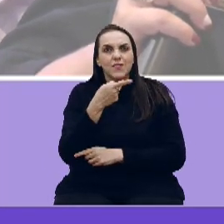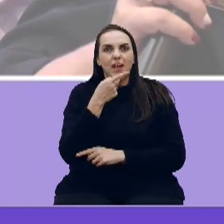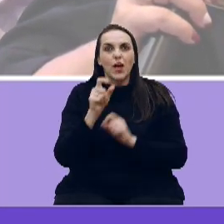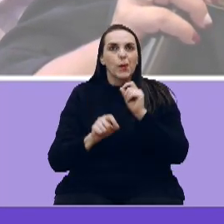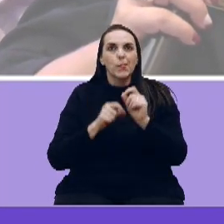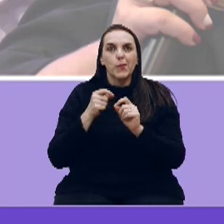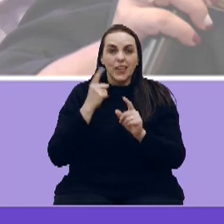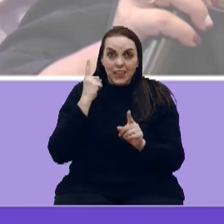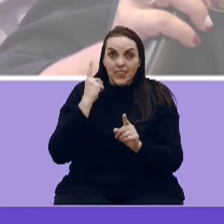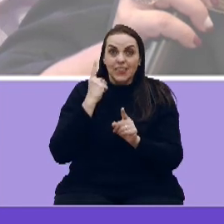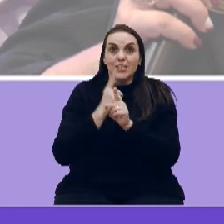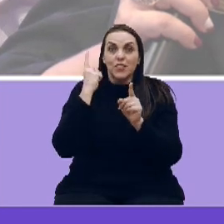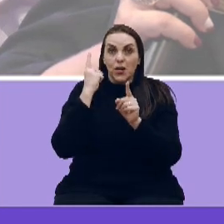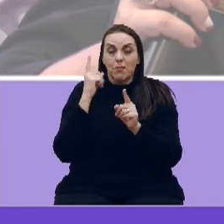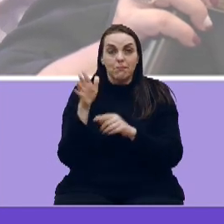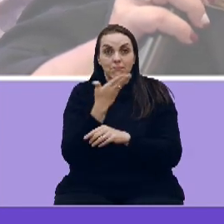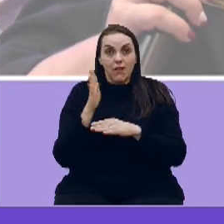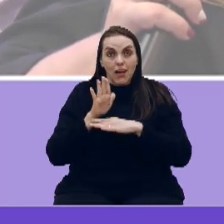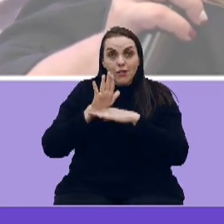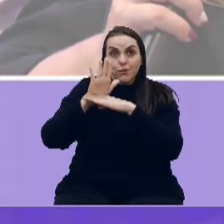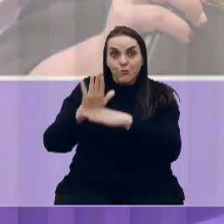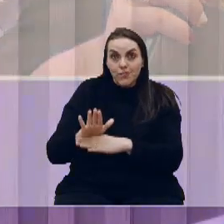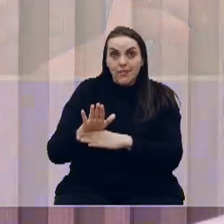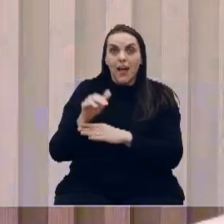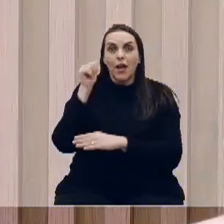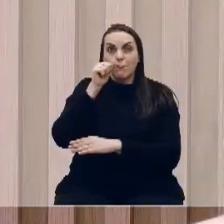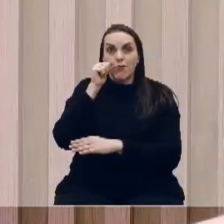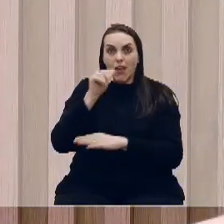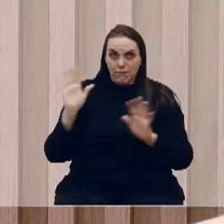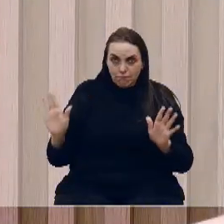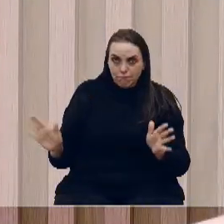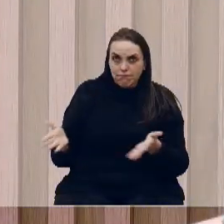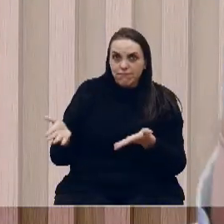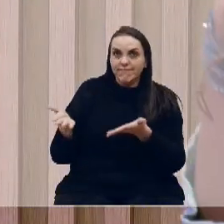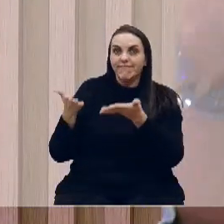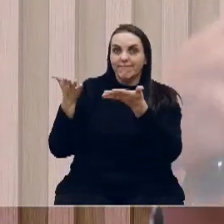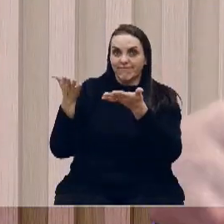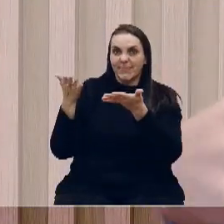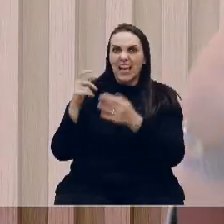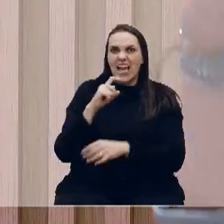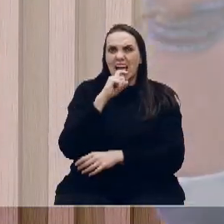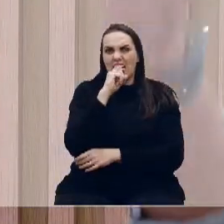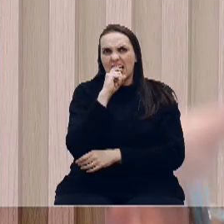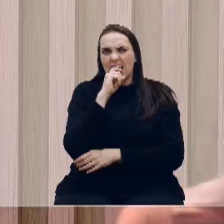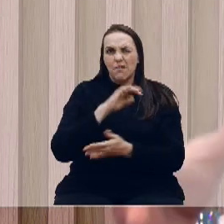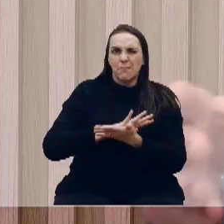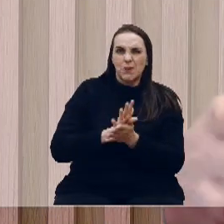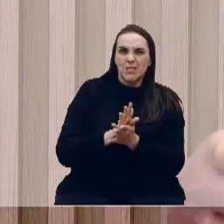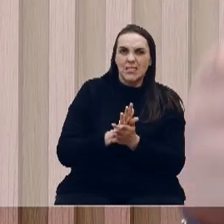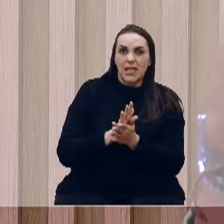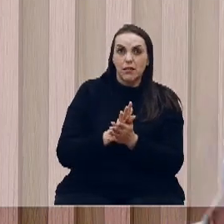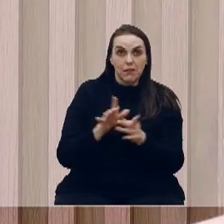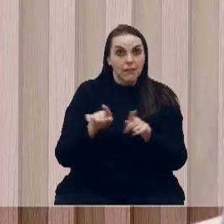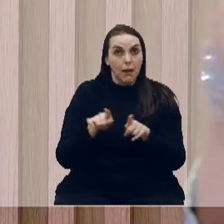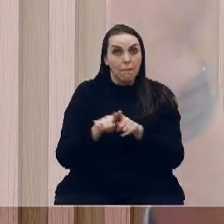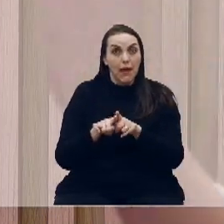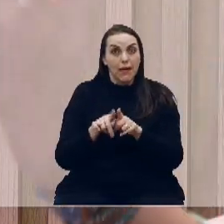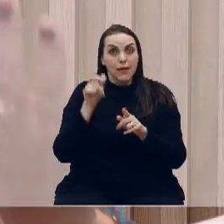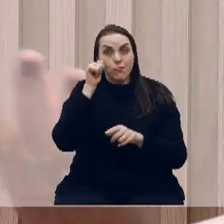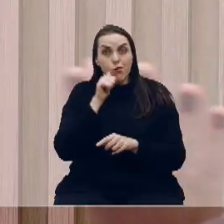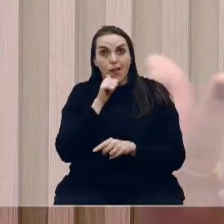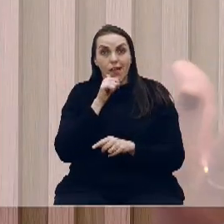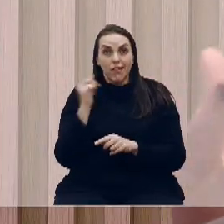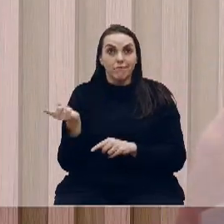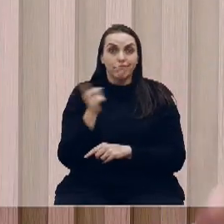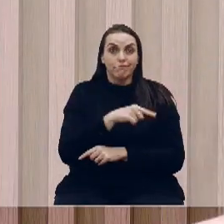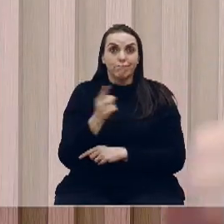gente ajudar outras mulheres, a levantar outras mulheres. Às vezes a questão da inveja, do preconceito vem da própria mulher, né? Sim, eu já fiz